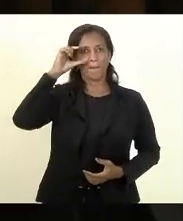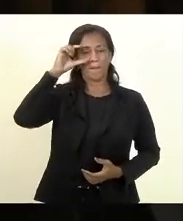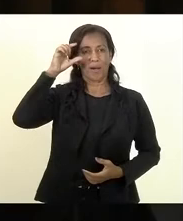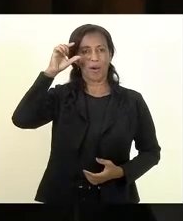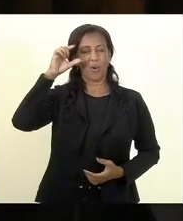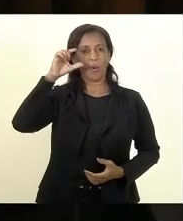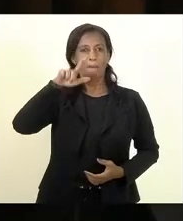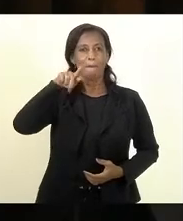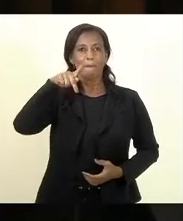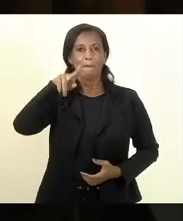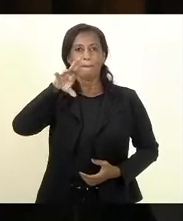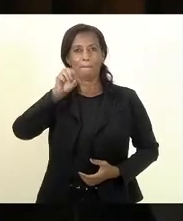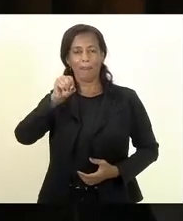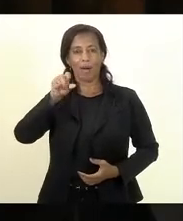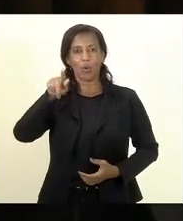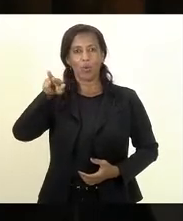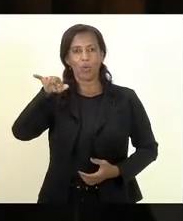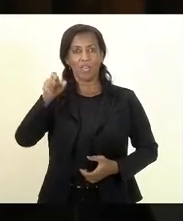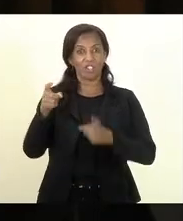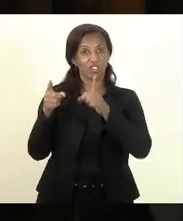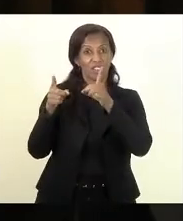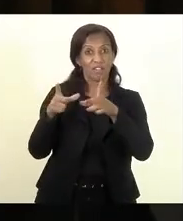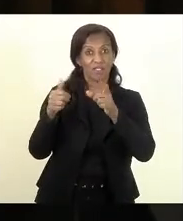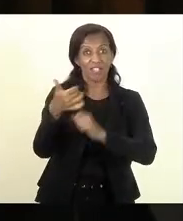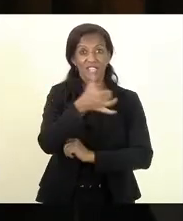querem vender 100 imóveis,